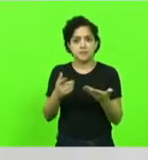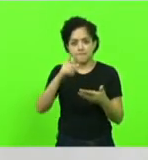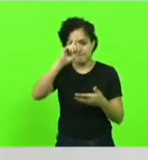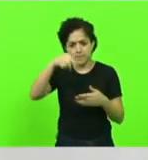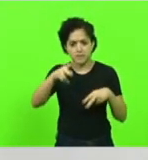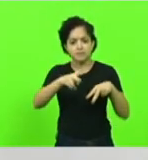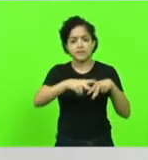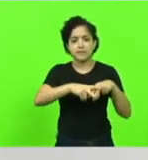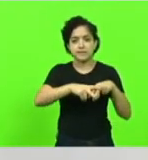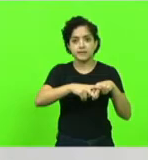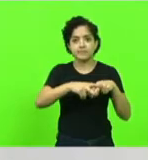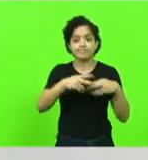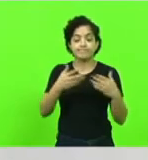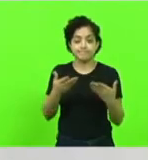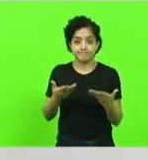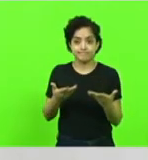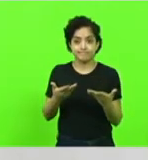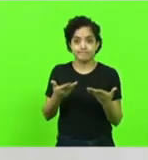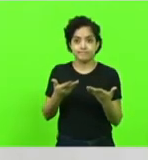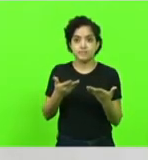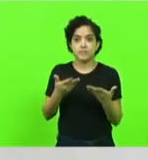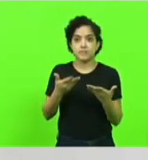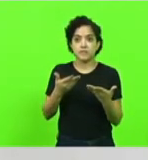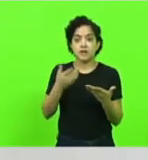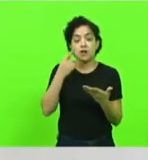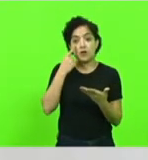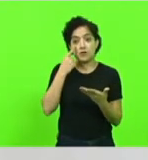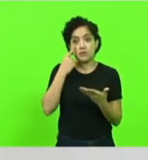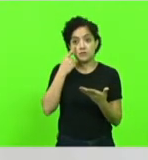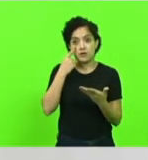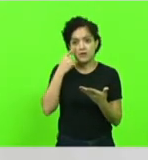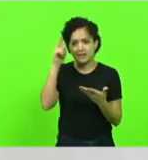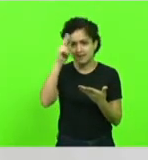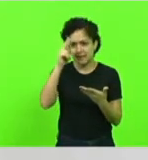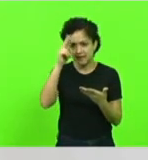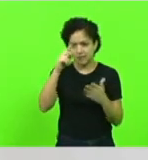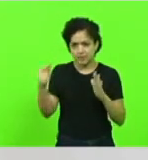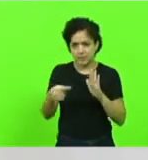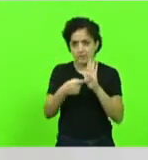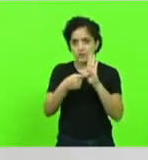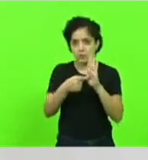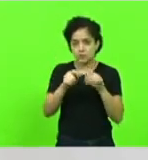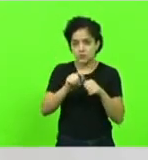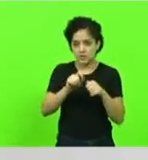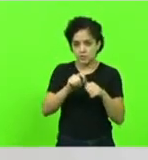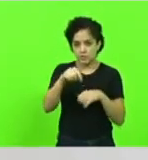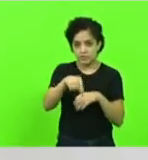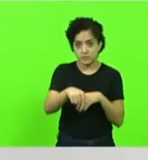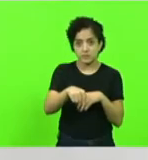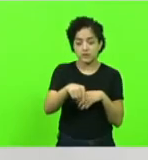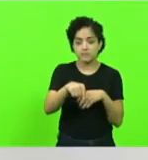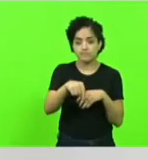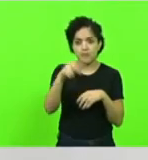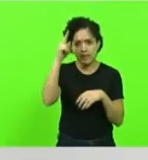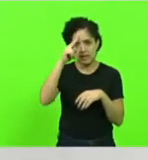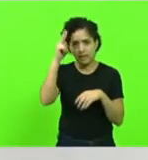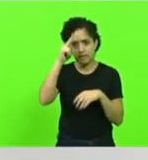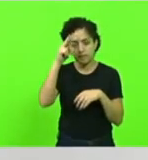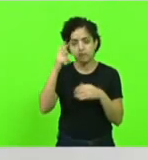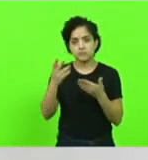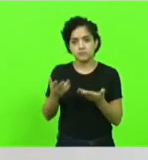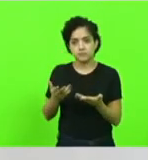24 horas. E olha só, lembram dessa denúncia que eu fiz aqui? Lembram dessa denúncia?